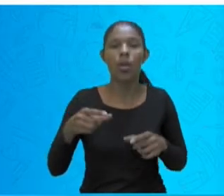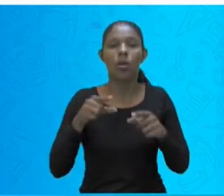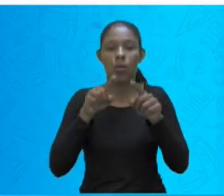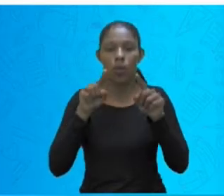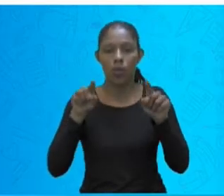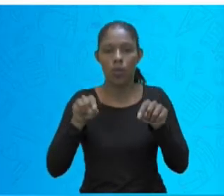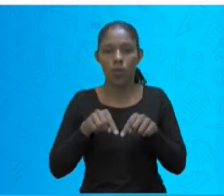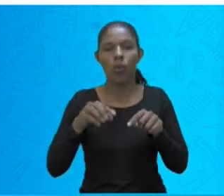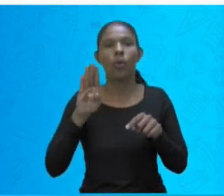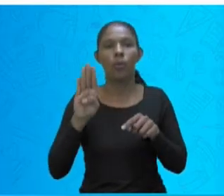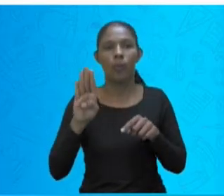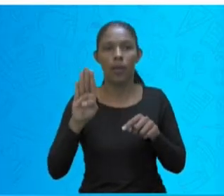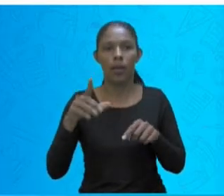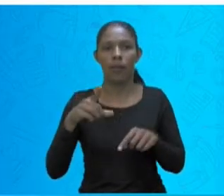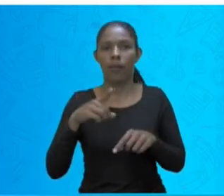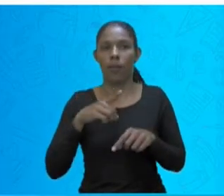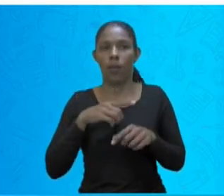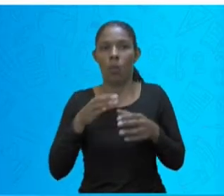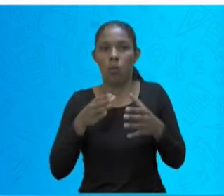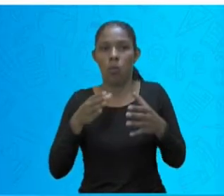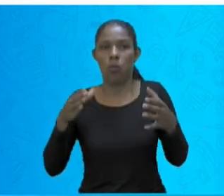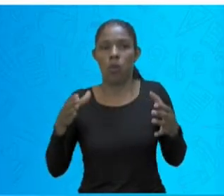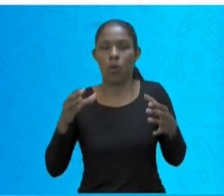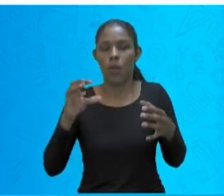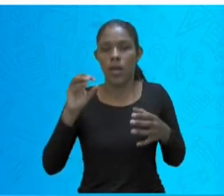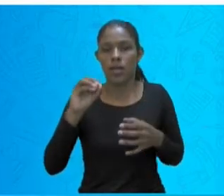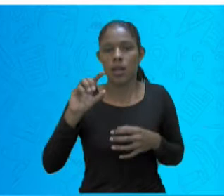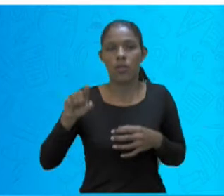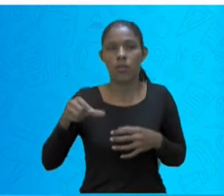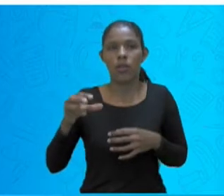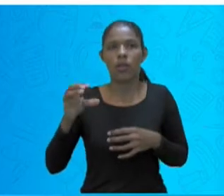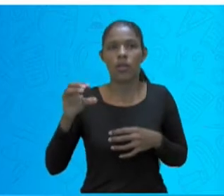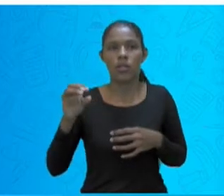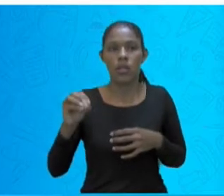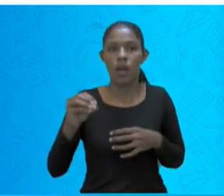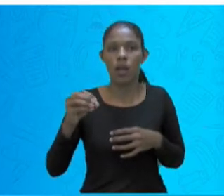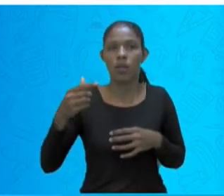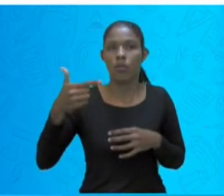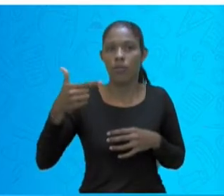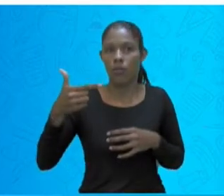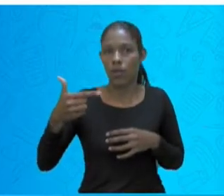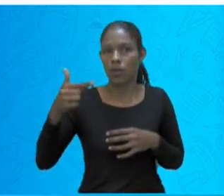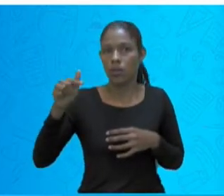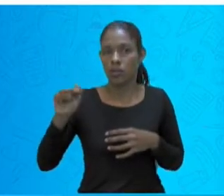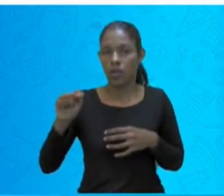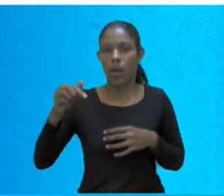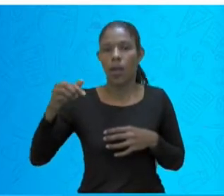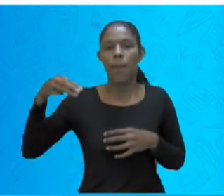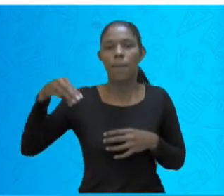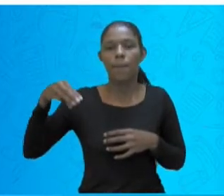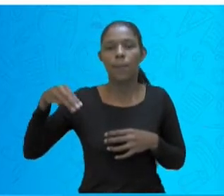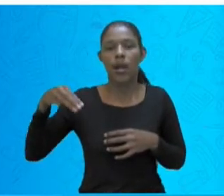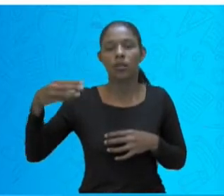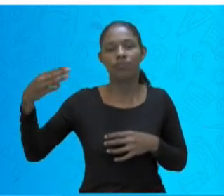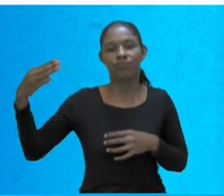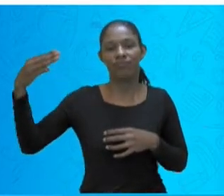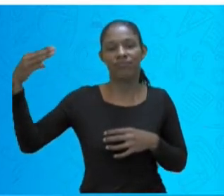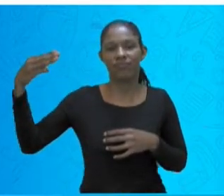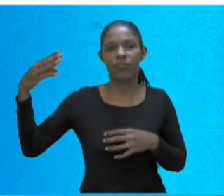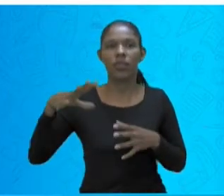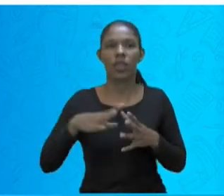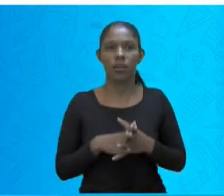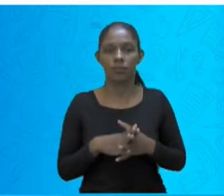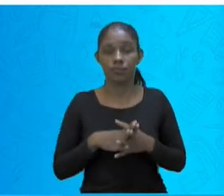0,027 metros cúbicos. Então, qual a alternativa, né? Quais vão ser os valores